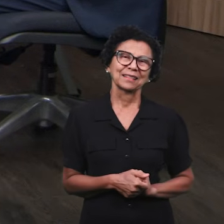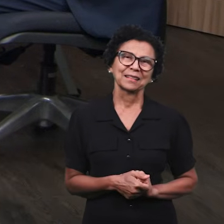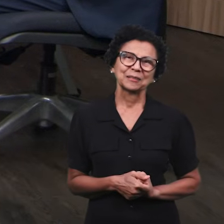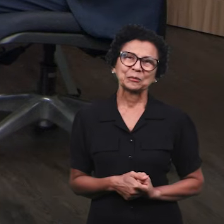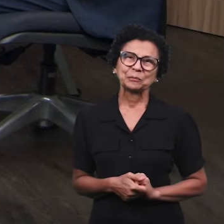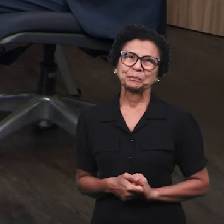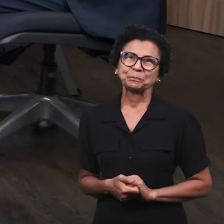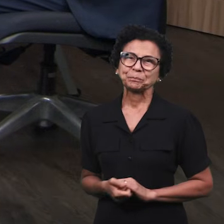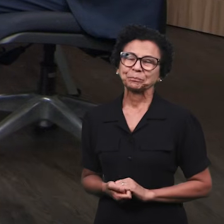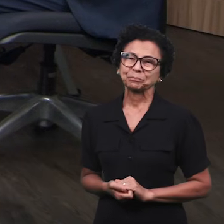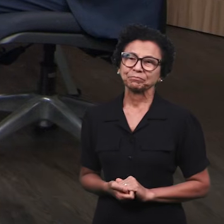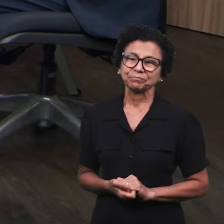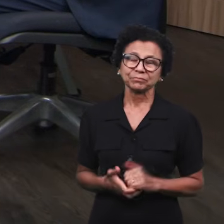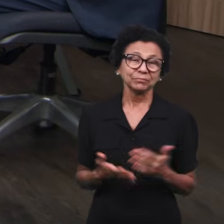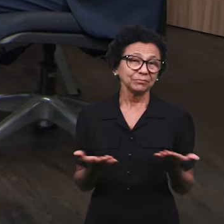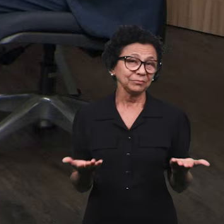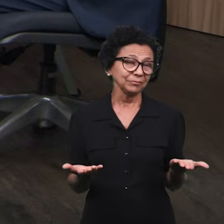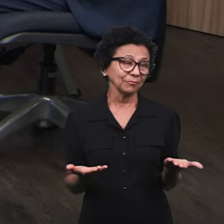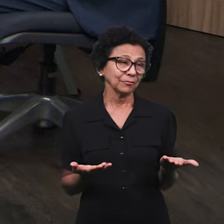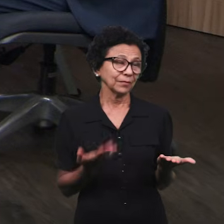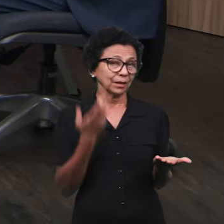que quando a gente